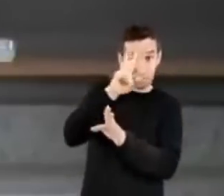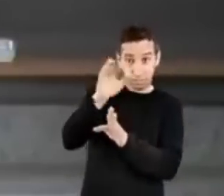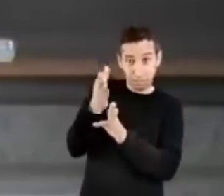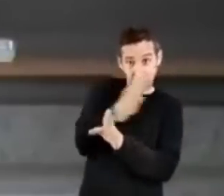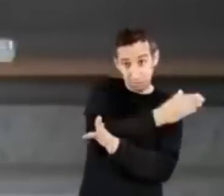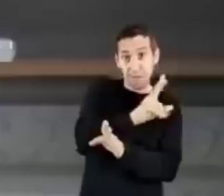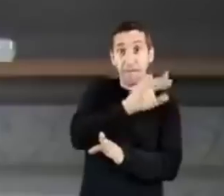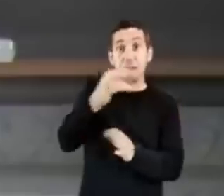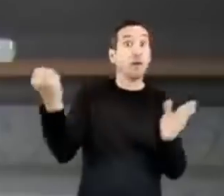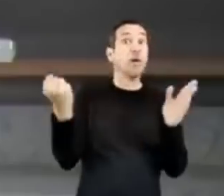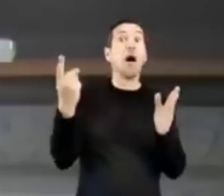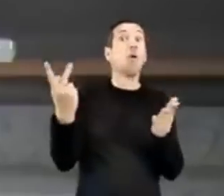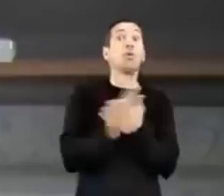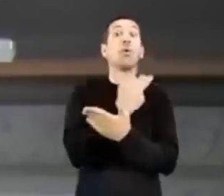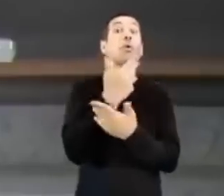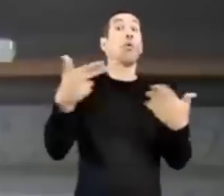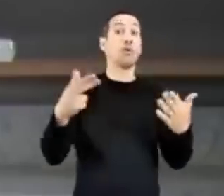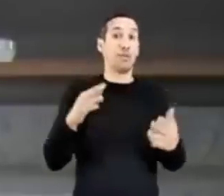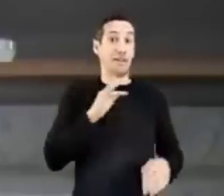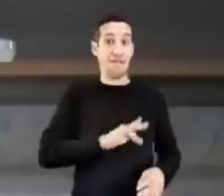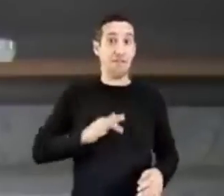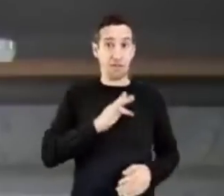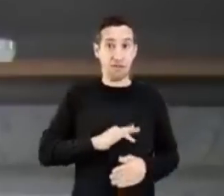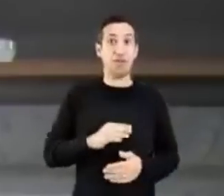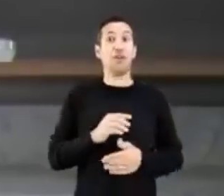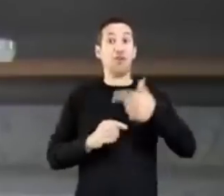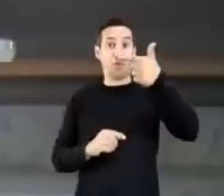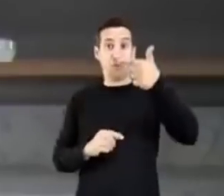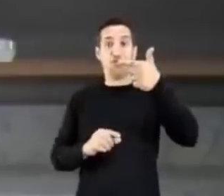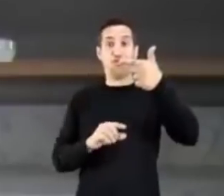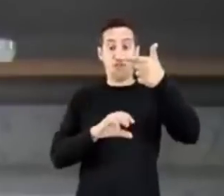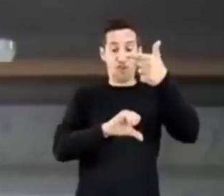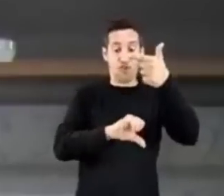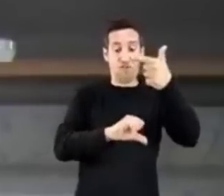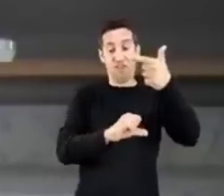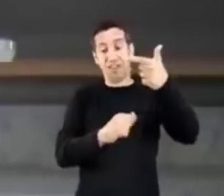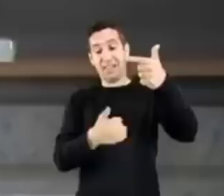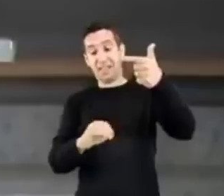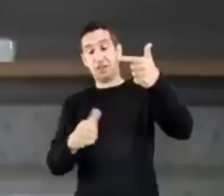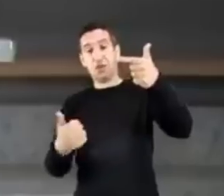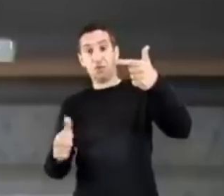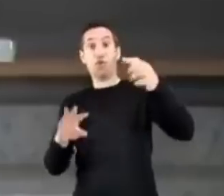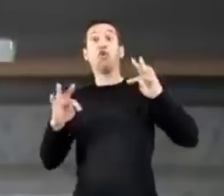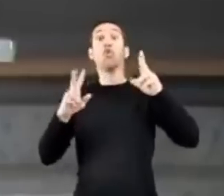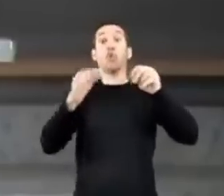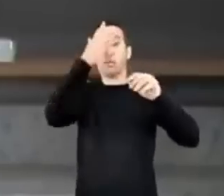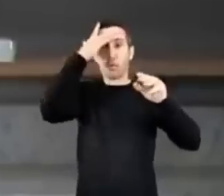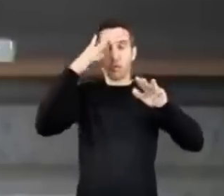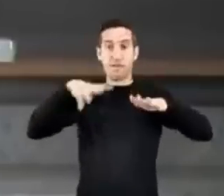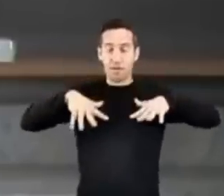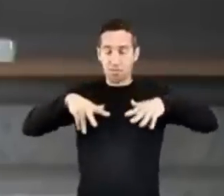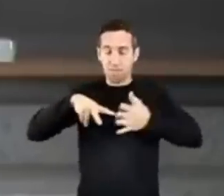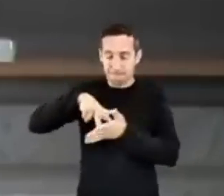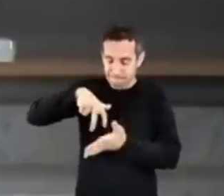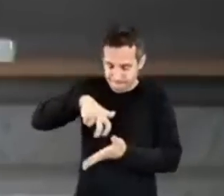cena extraordinária em Filipenses 2 de 9 a 11 que diz assim todo joelho se dobrará diante de Jesus vocês a